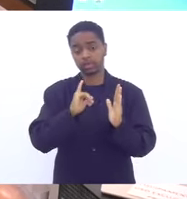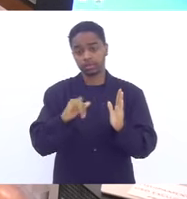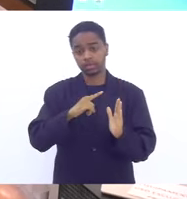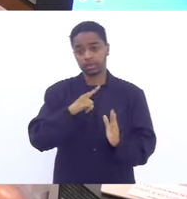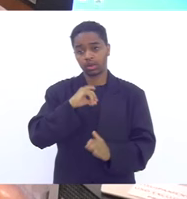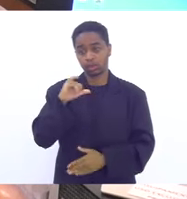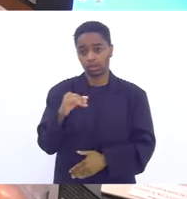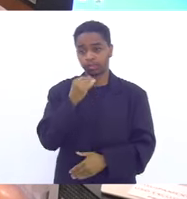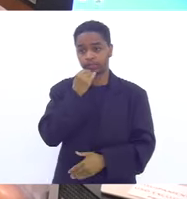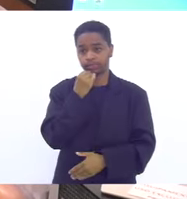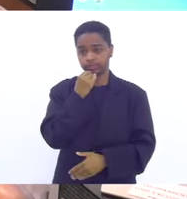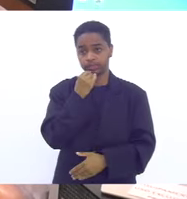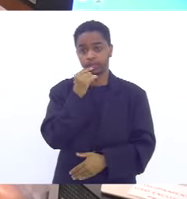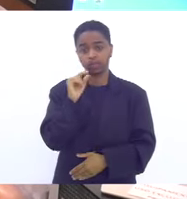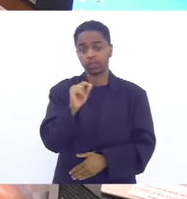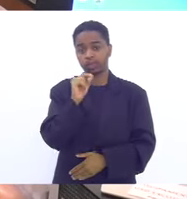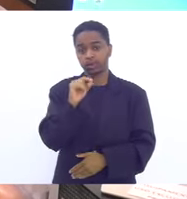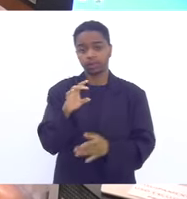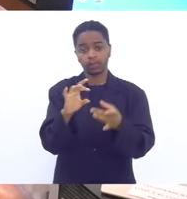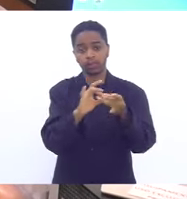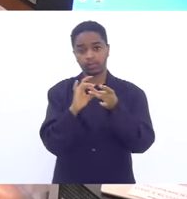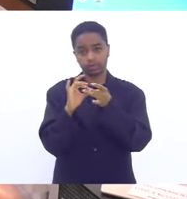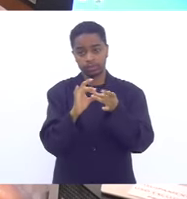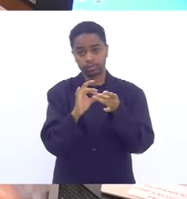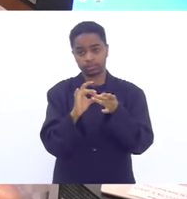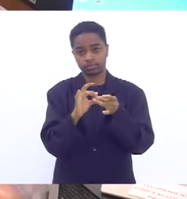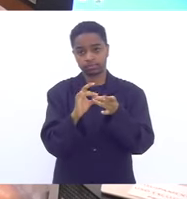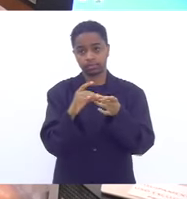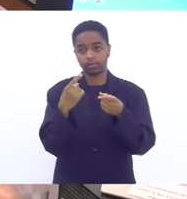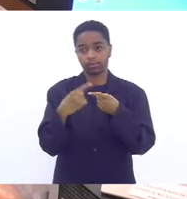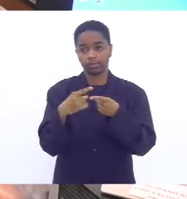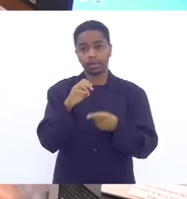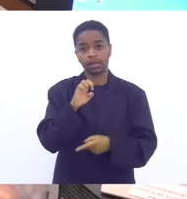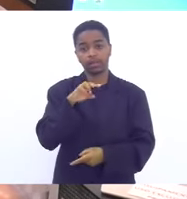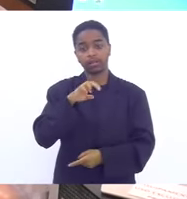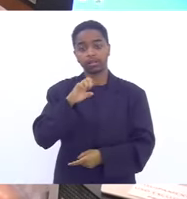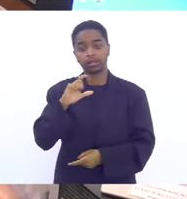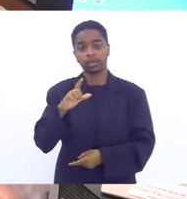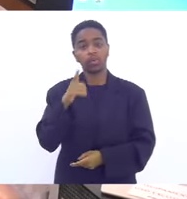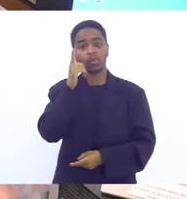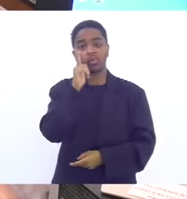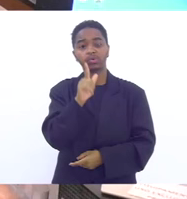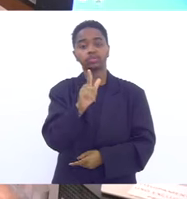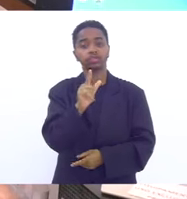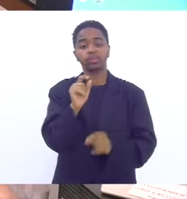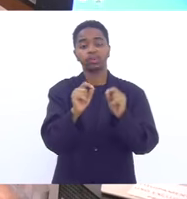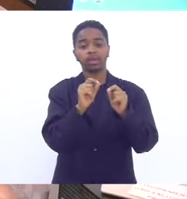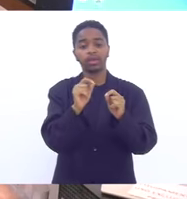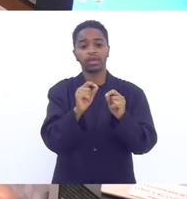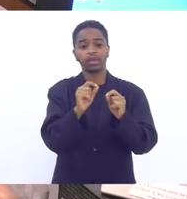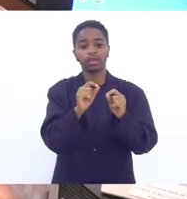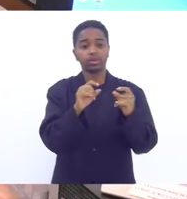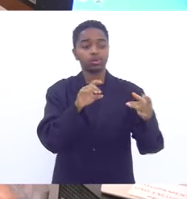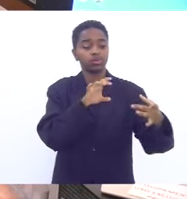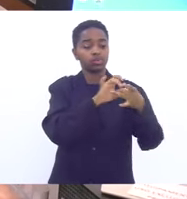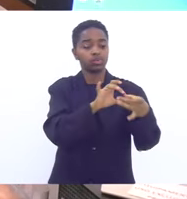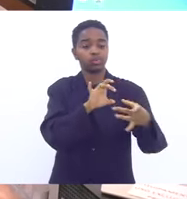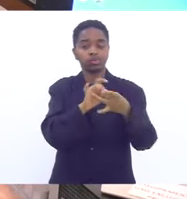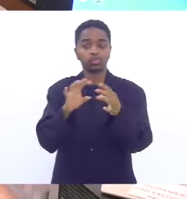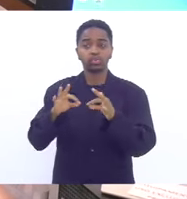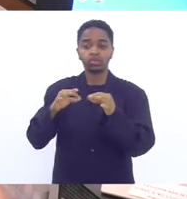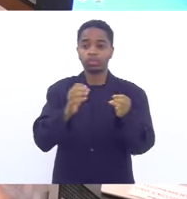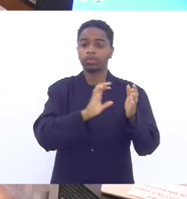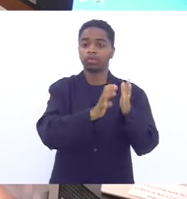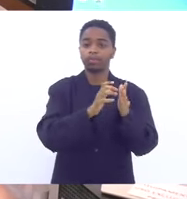oportunidade, deputado Tange, que de união e unidade. A Enel conseguiu o extraordinário. Juntou todas as correntes políticas do Estado do Rio de